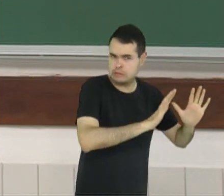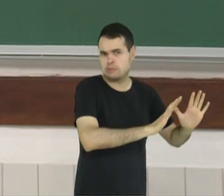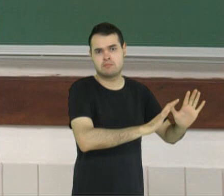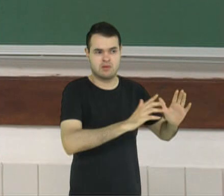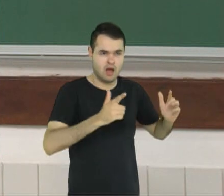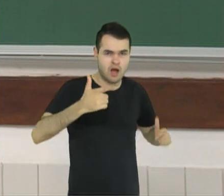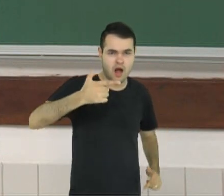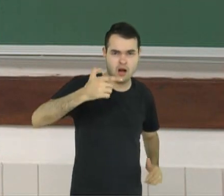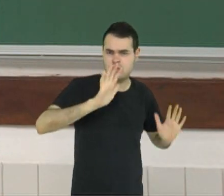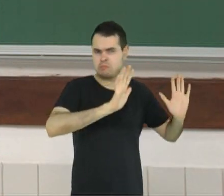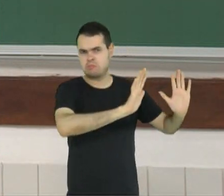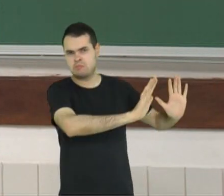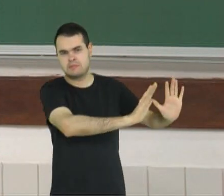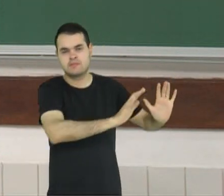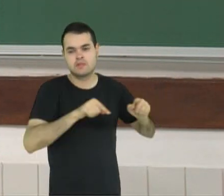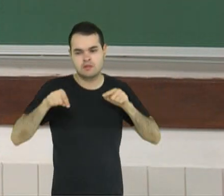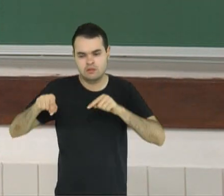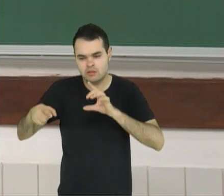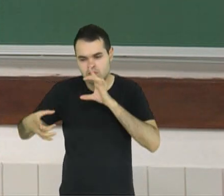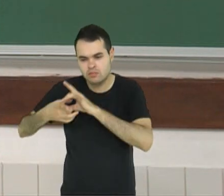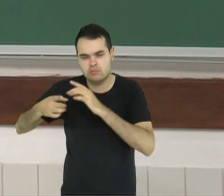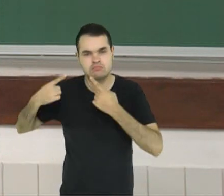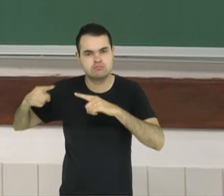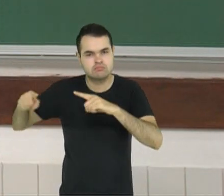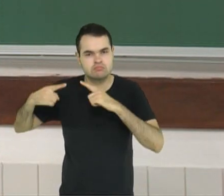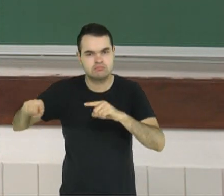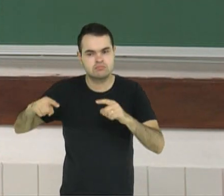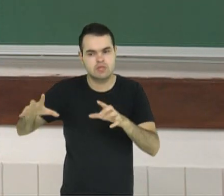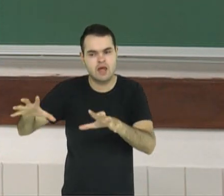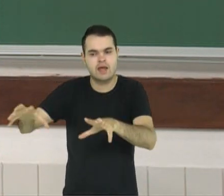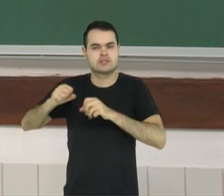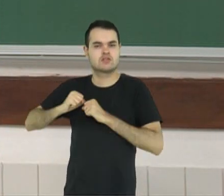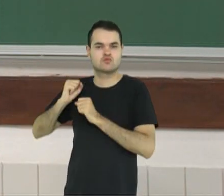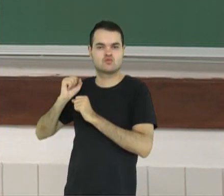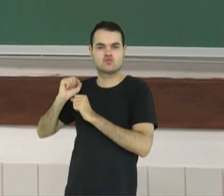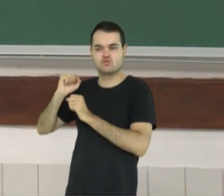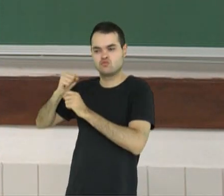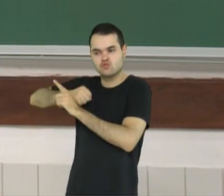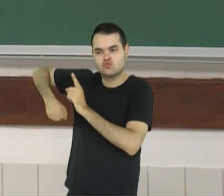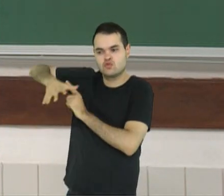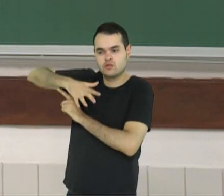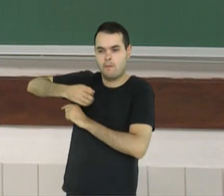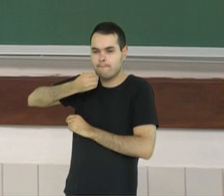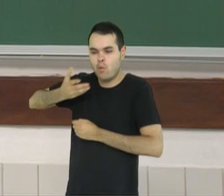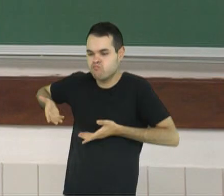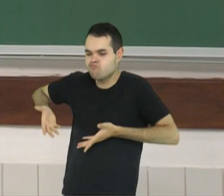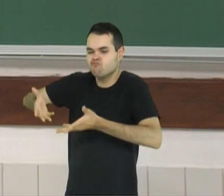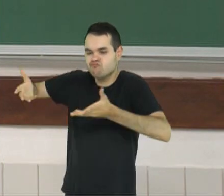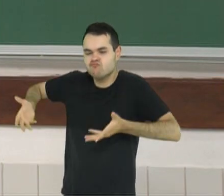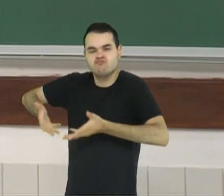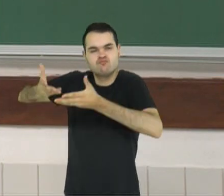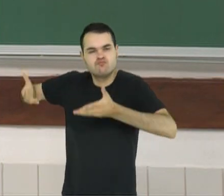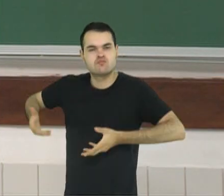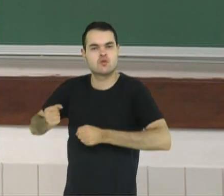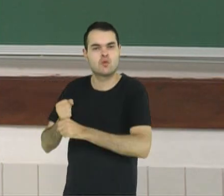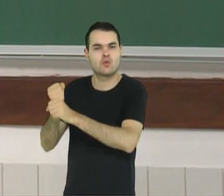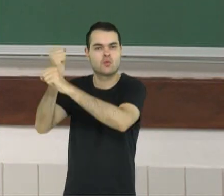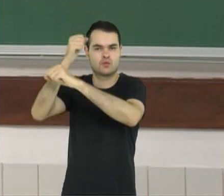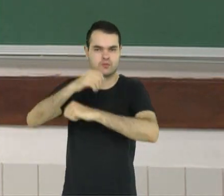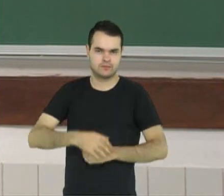arma. Essa foi a grande jogada. Que nem eu falei para vocês, resgate social. Ele pegou aquilo que é bom e aproveitou numa coisa